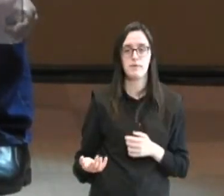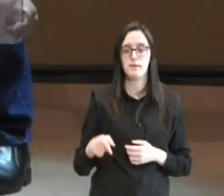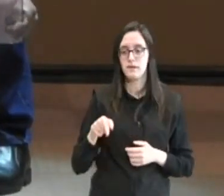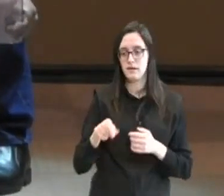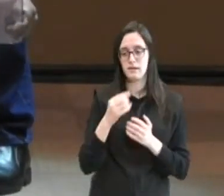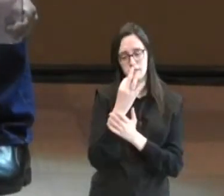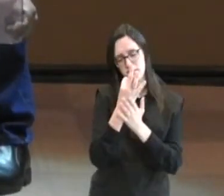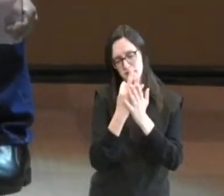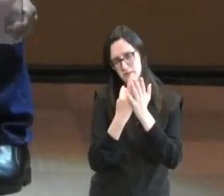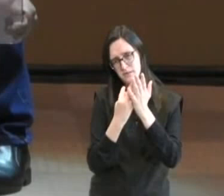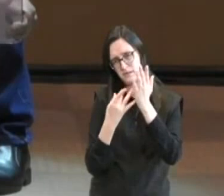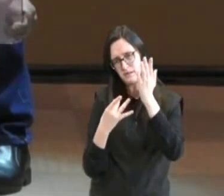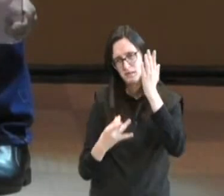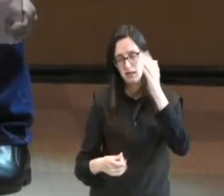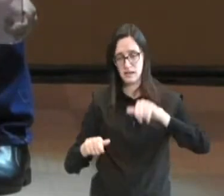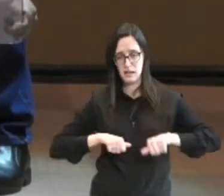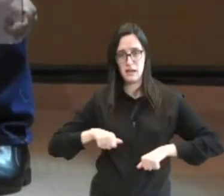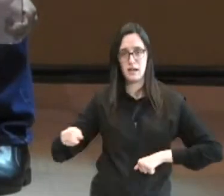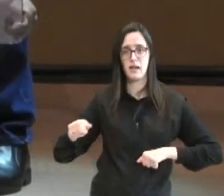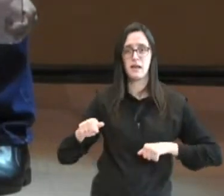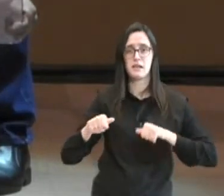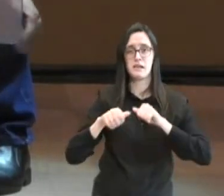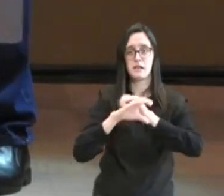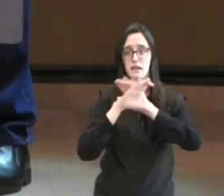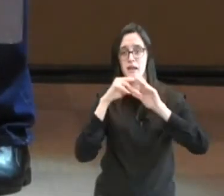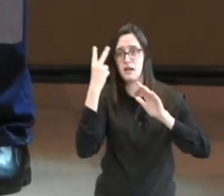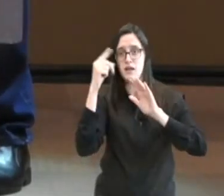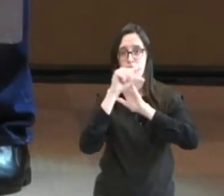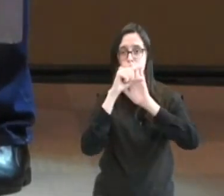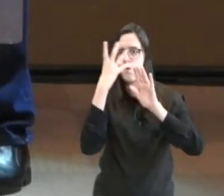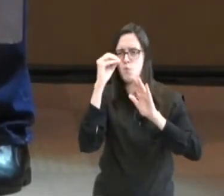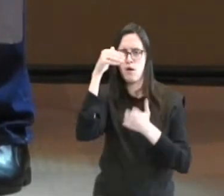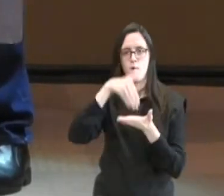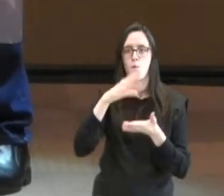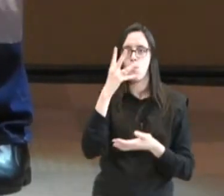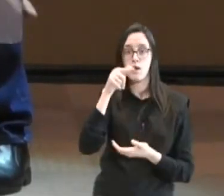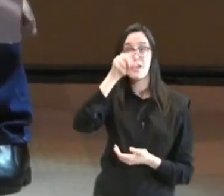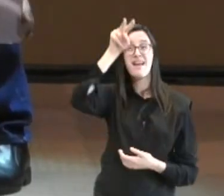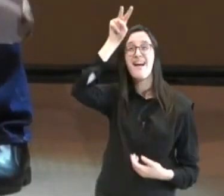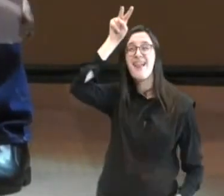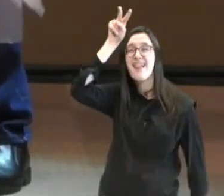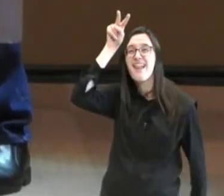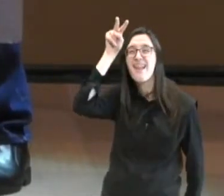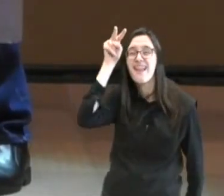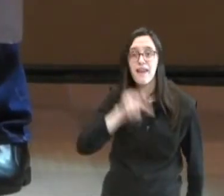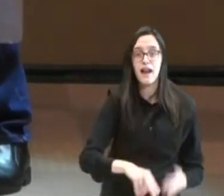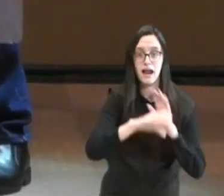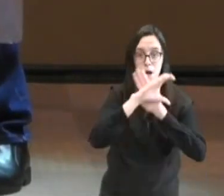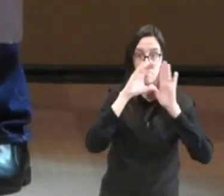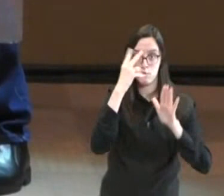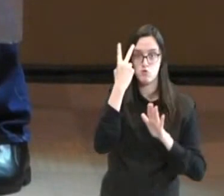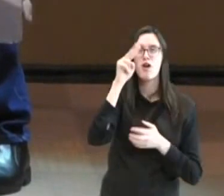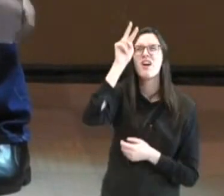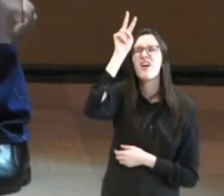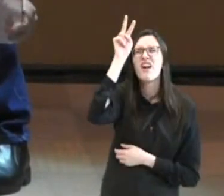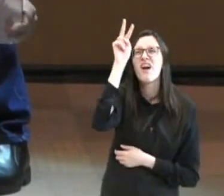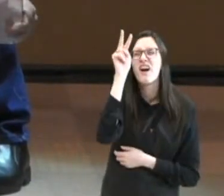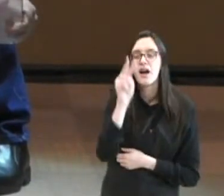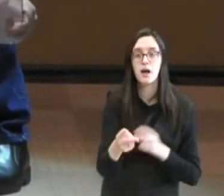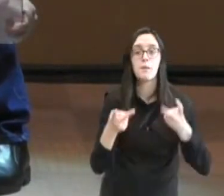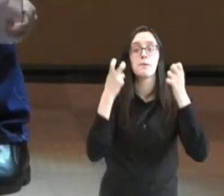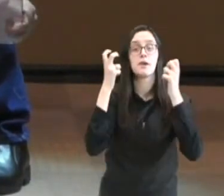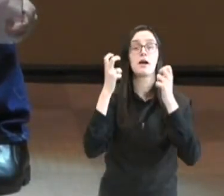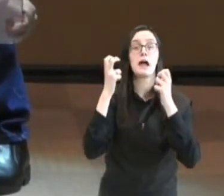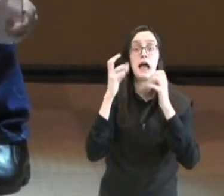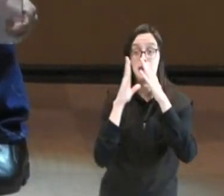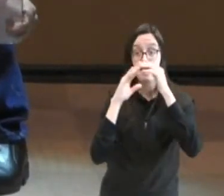texto, Atos 2, de 40 a 47. Leia o capítulo todo, que você vai ver ali a igreja recebendo a